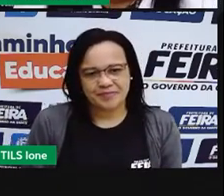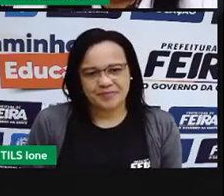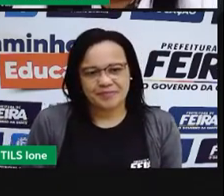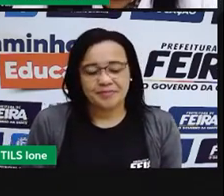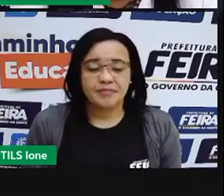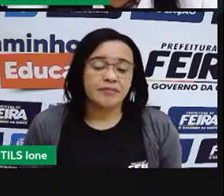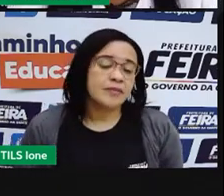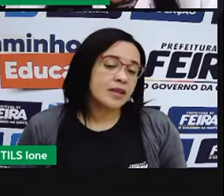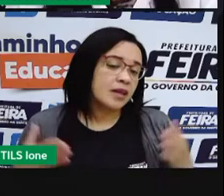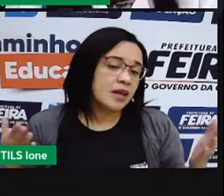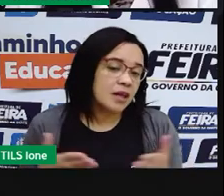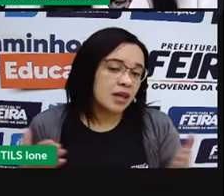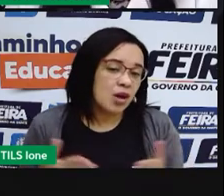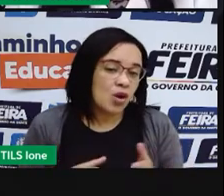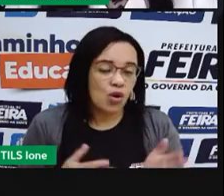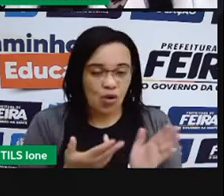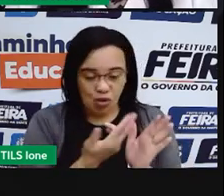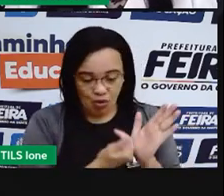Agora veja essa carinha,